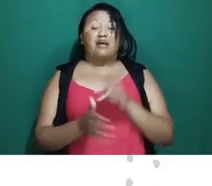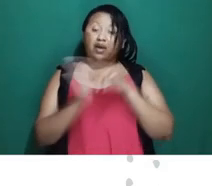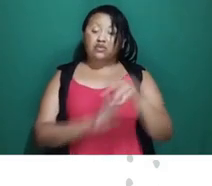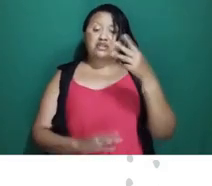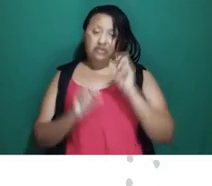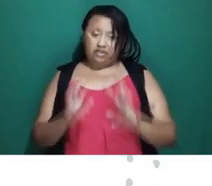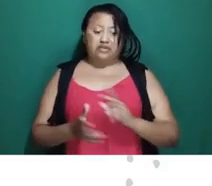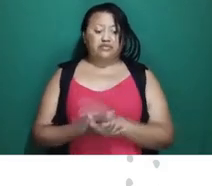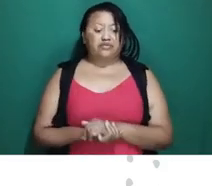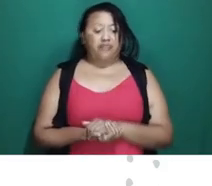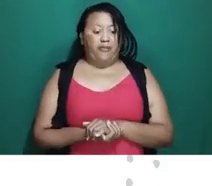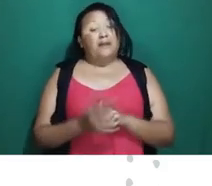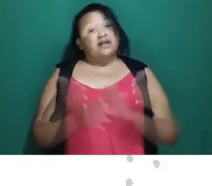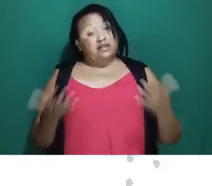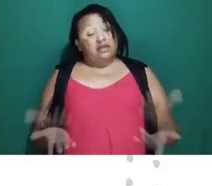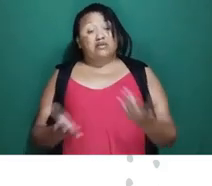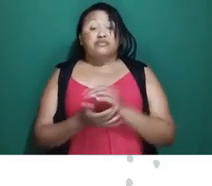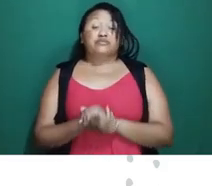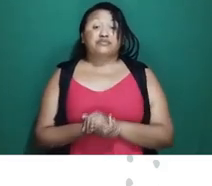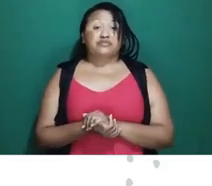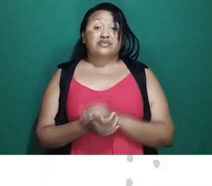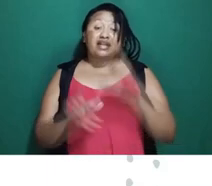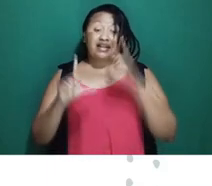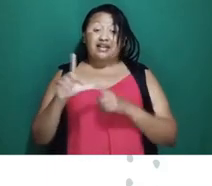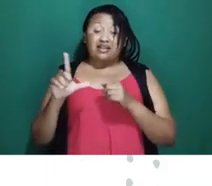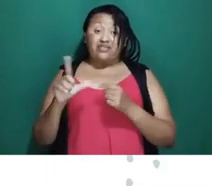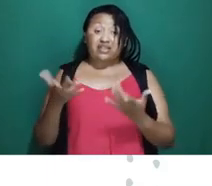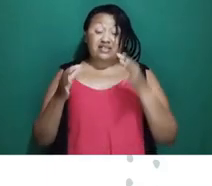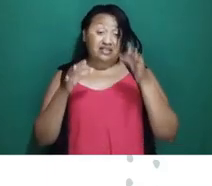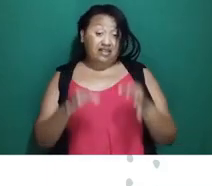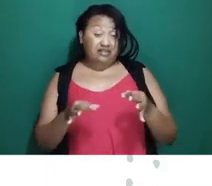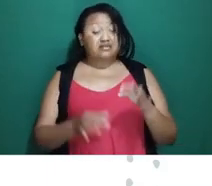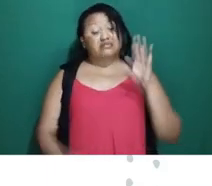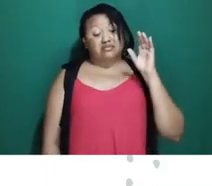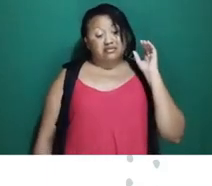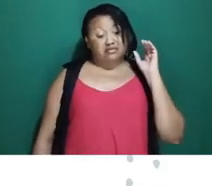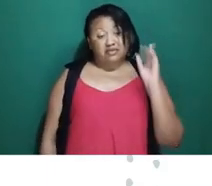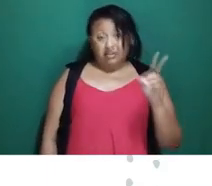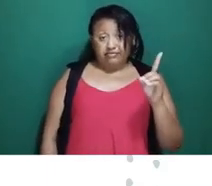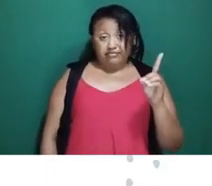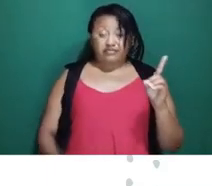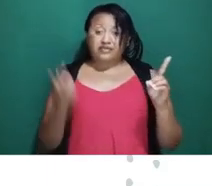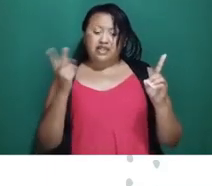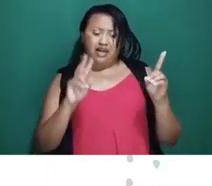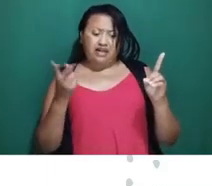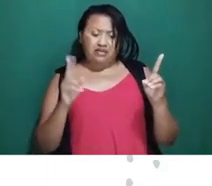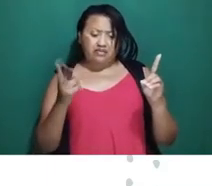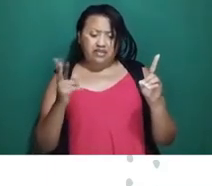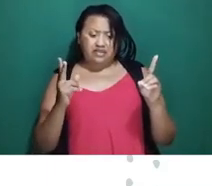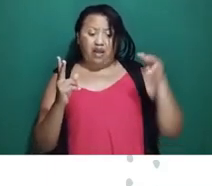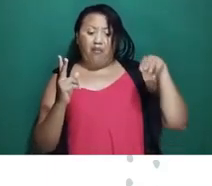tá que é a alternativa de ambas são monossílaba